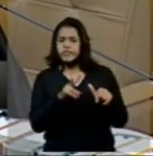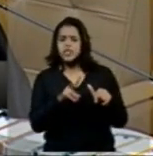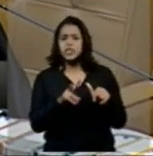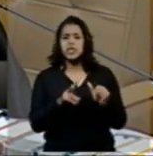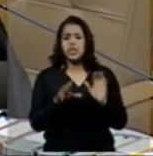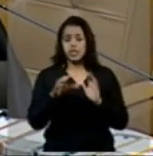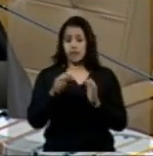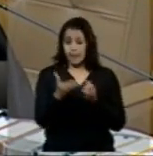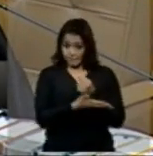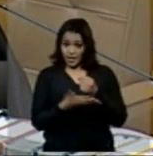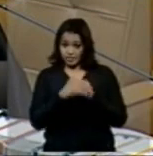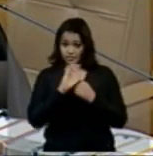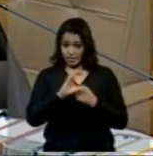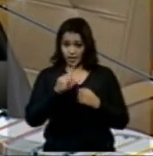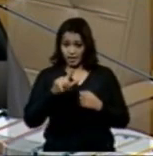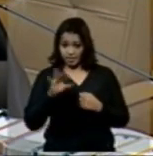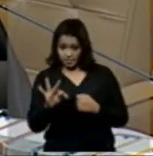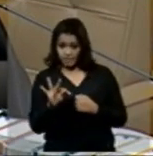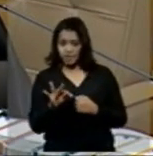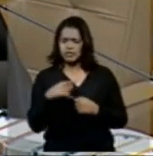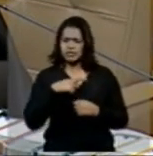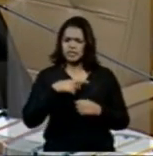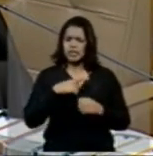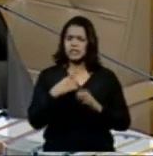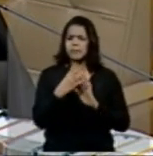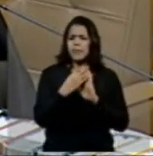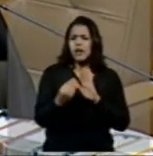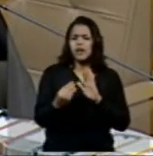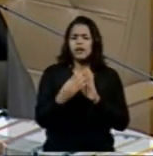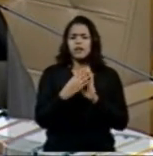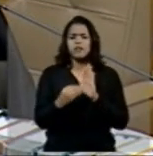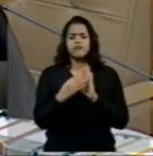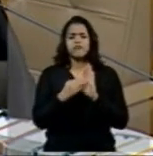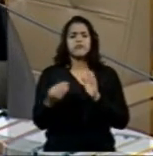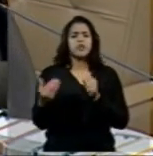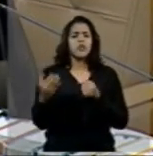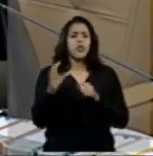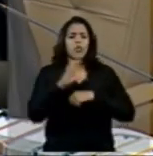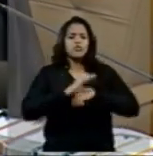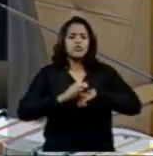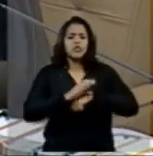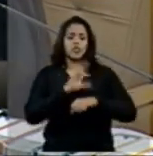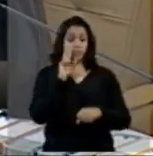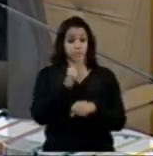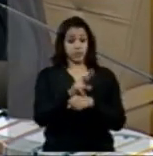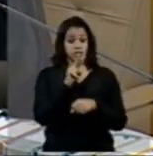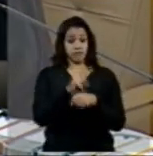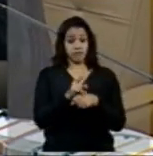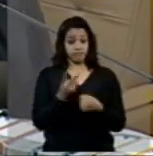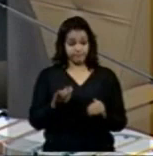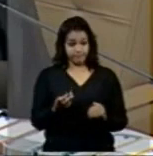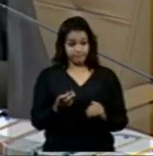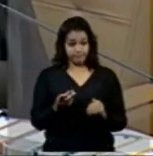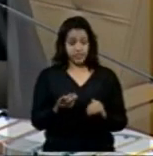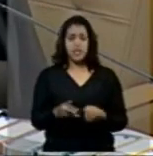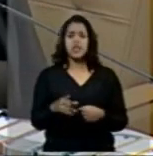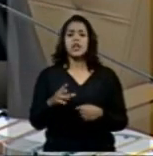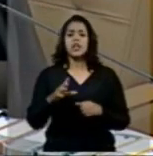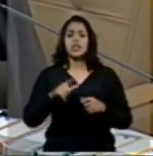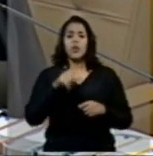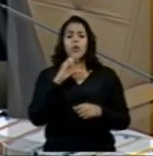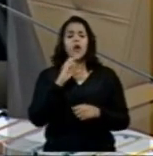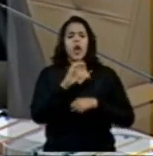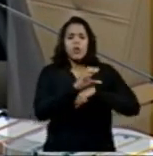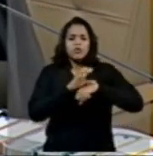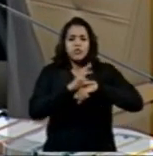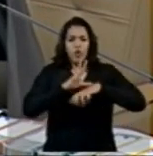construiu a CLT, que se desenvolvem os parâmetros constitucionais de proteção. Aliás, o desafio constitucional foi de